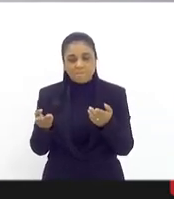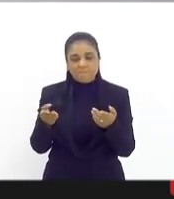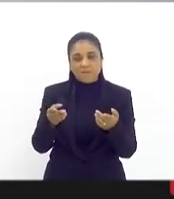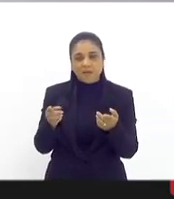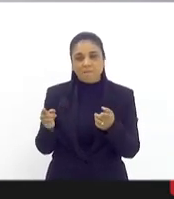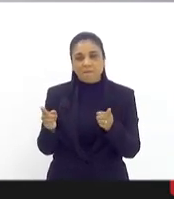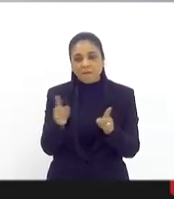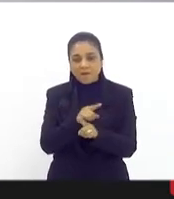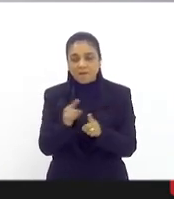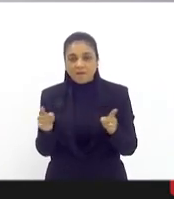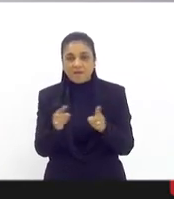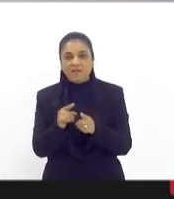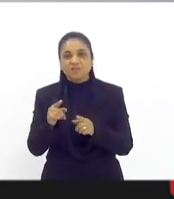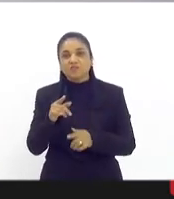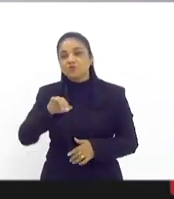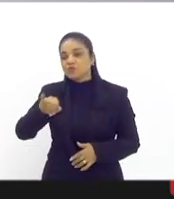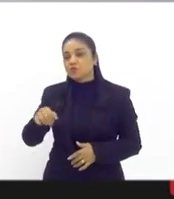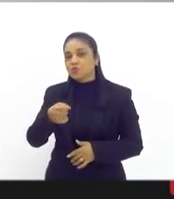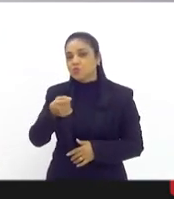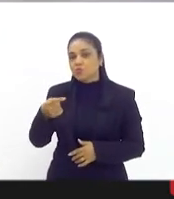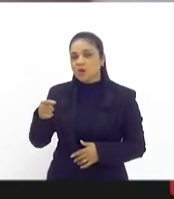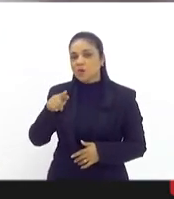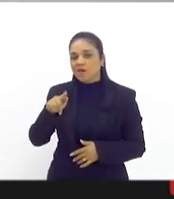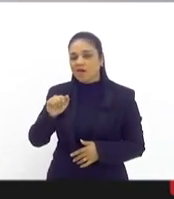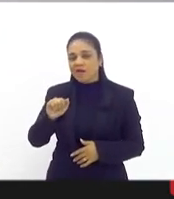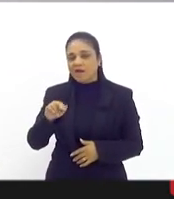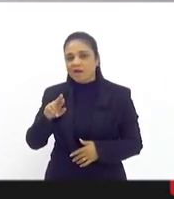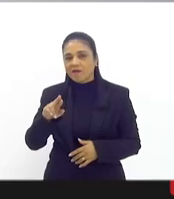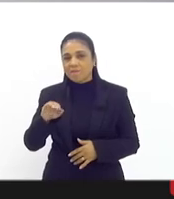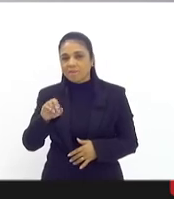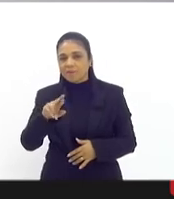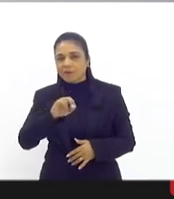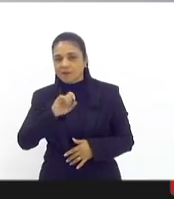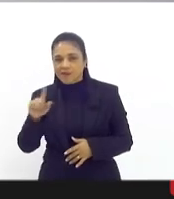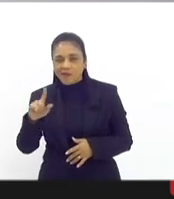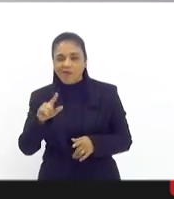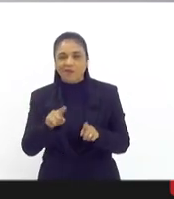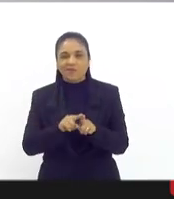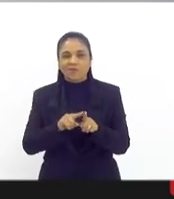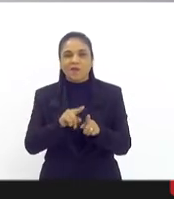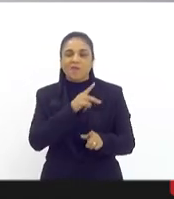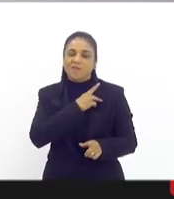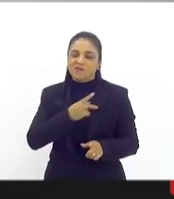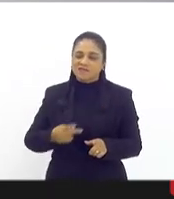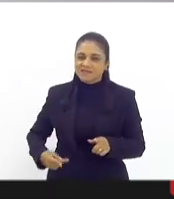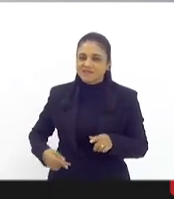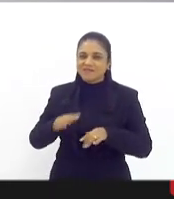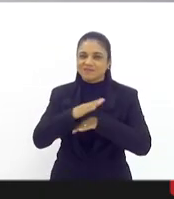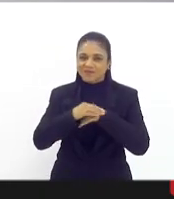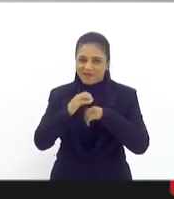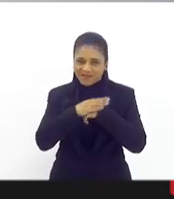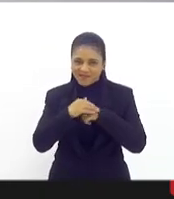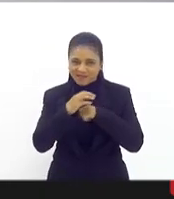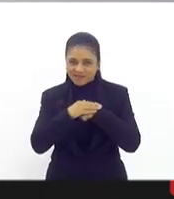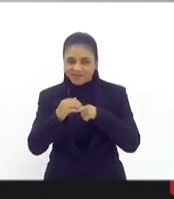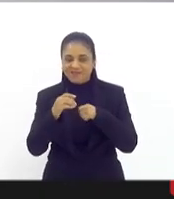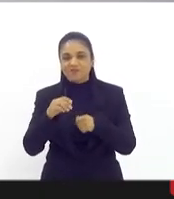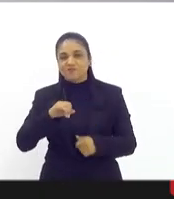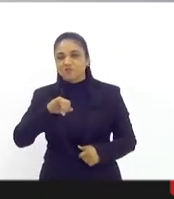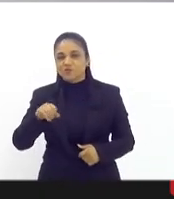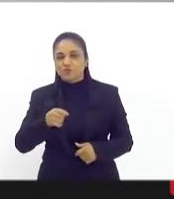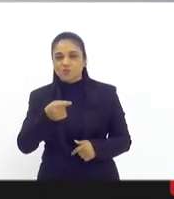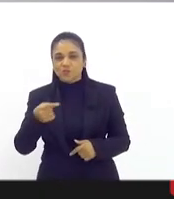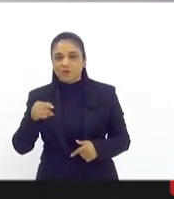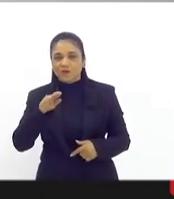nossa gloriosa Associação dos Estudantes Secundaristas, da qual o Mink foi presidente, eu também, tenho um carinho enorme. Então, João Gabriel, você está